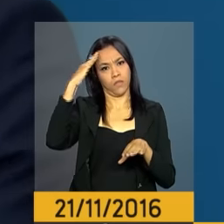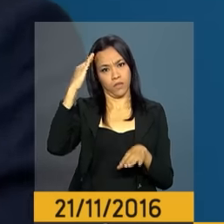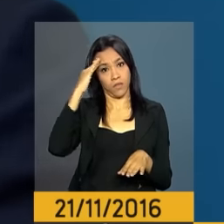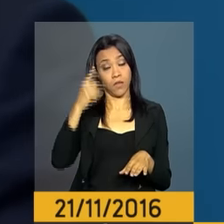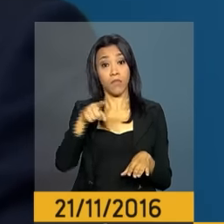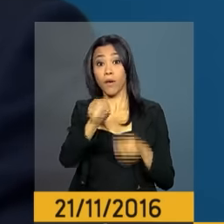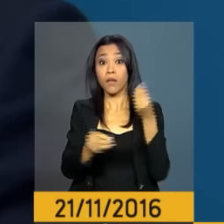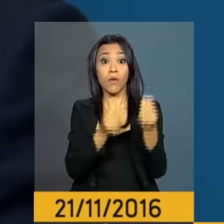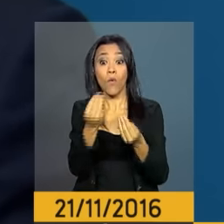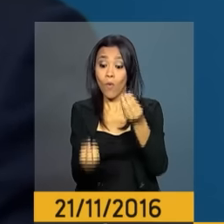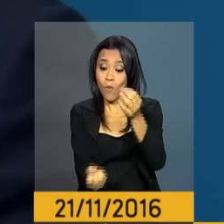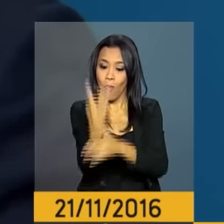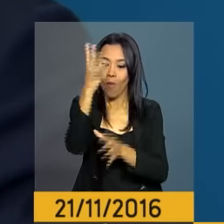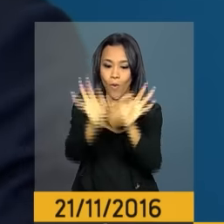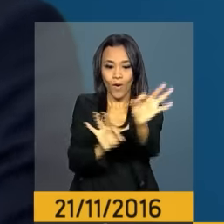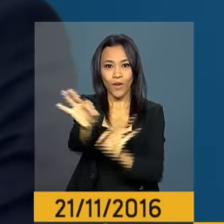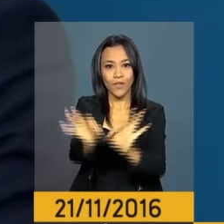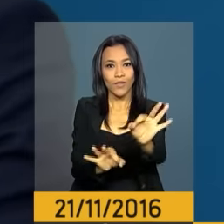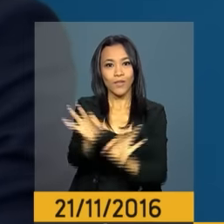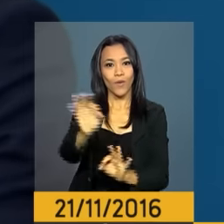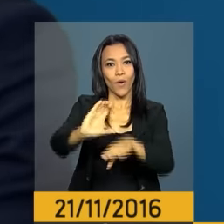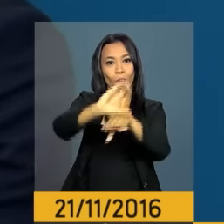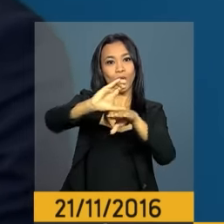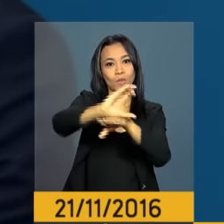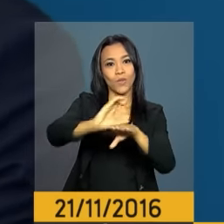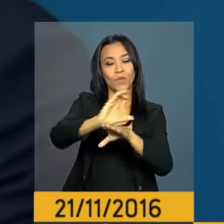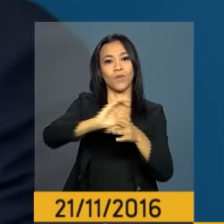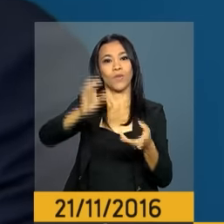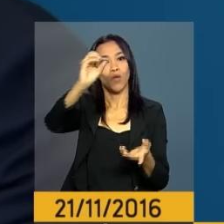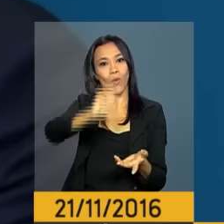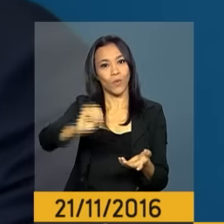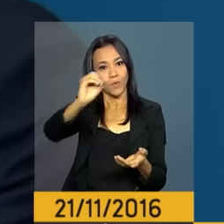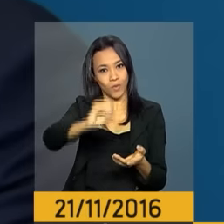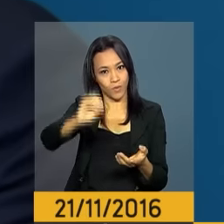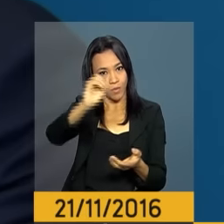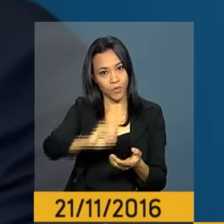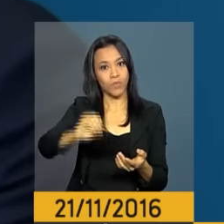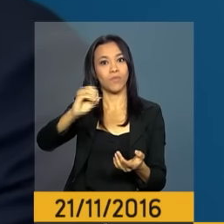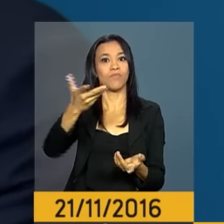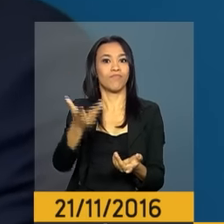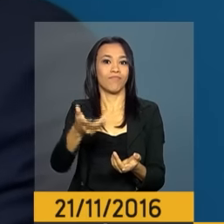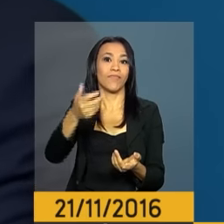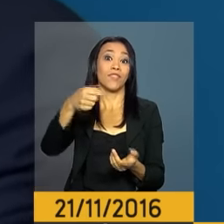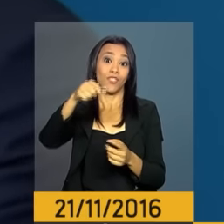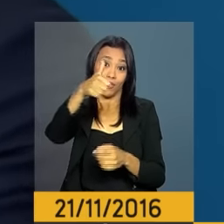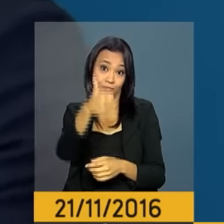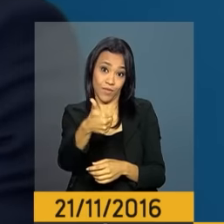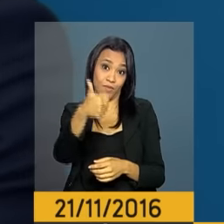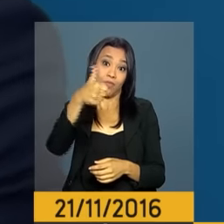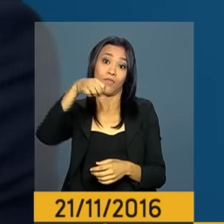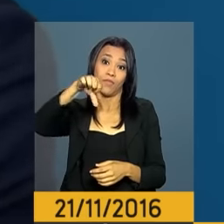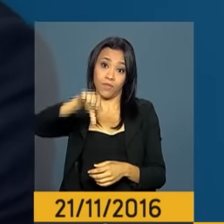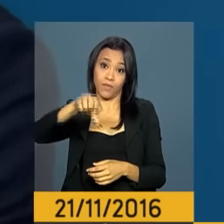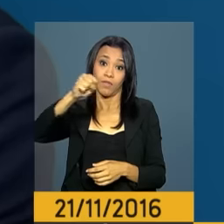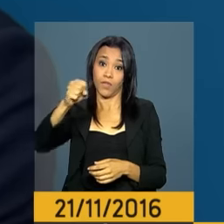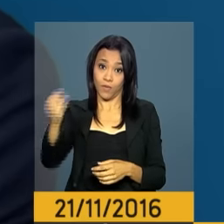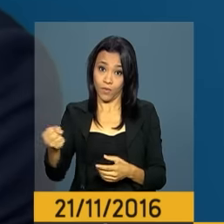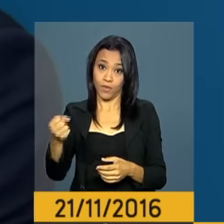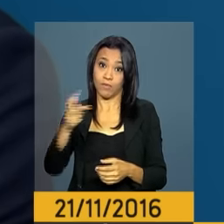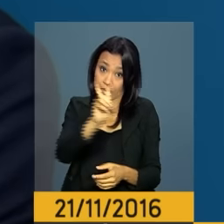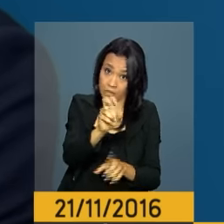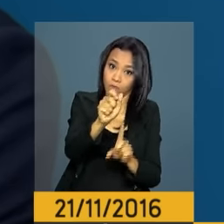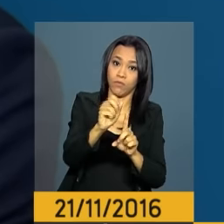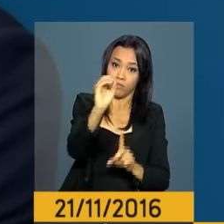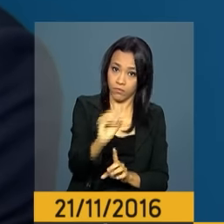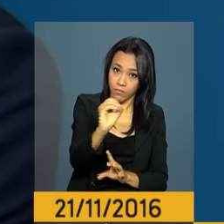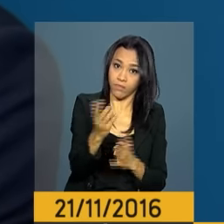Estado em outubro de 1988. E, para tudo isto, o